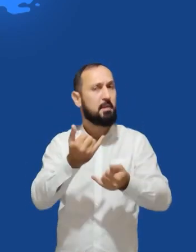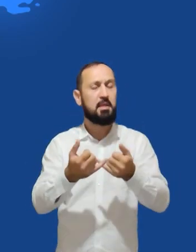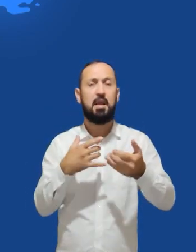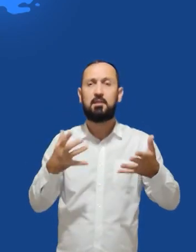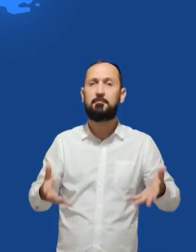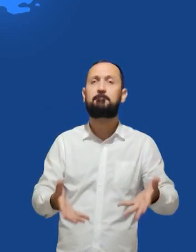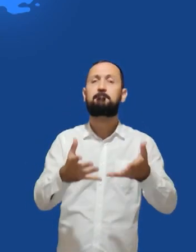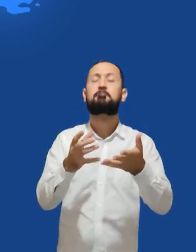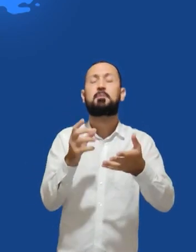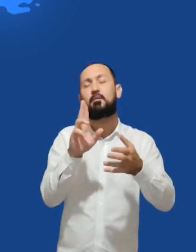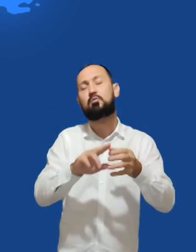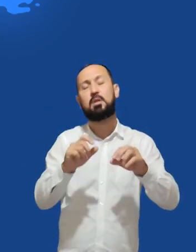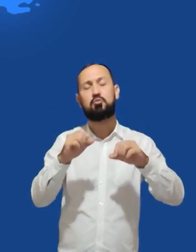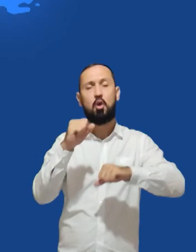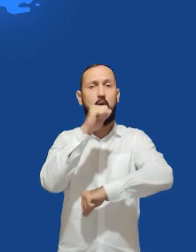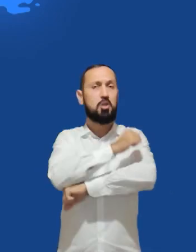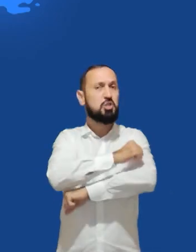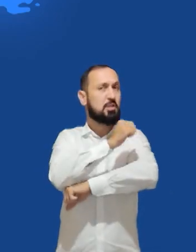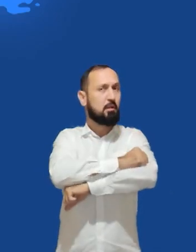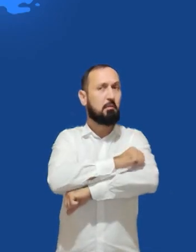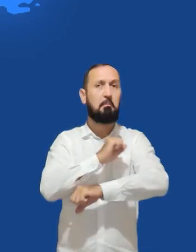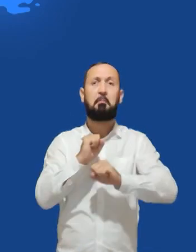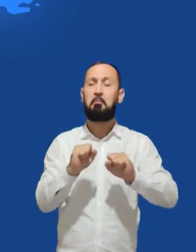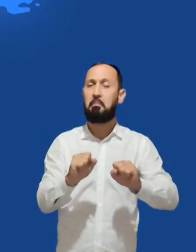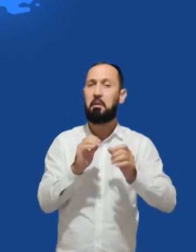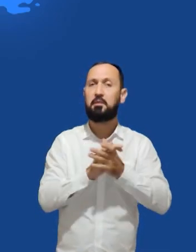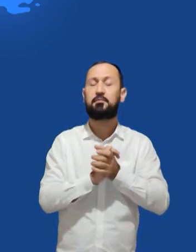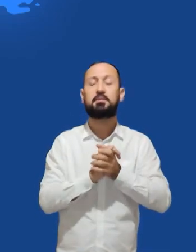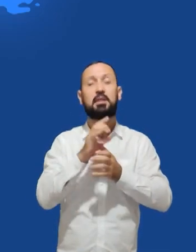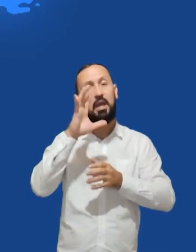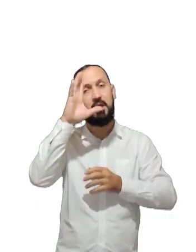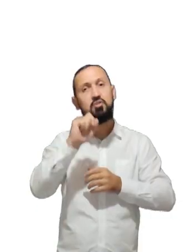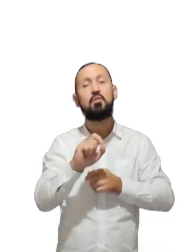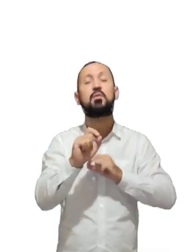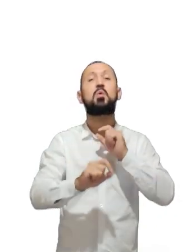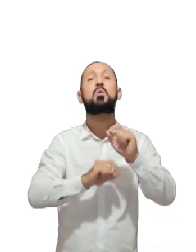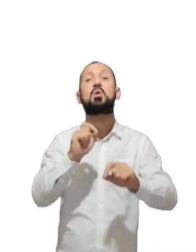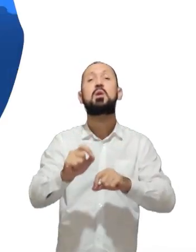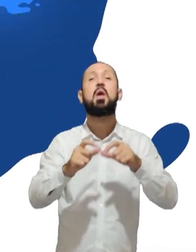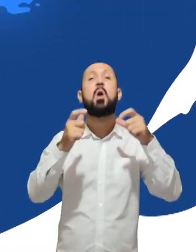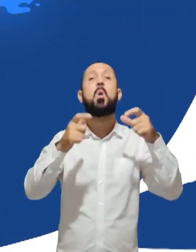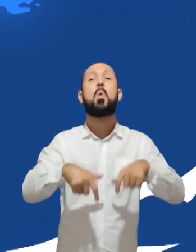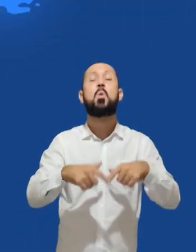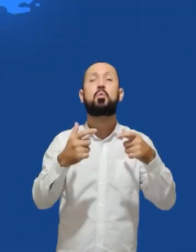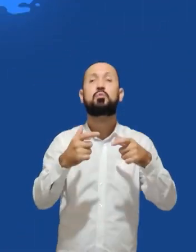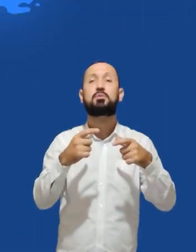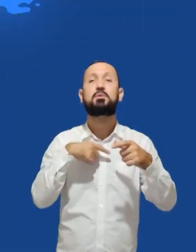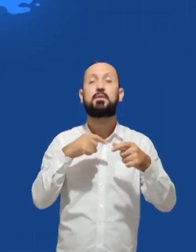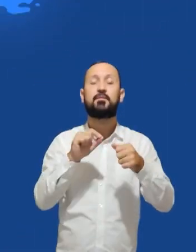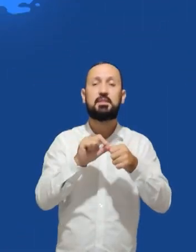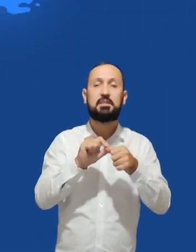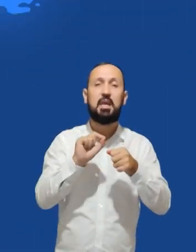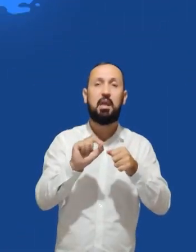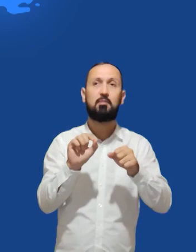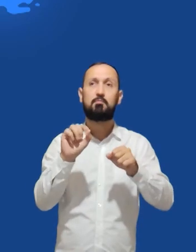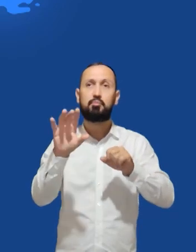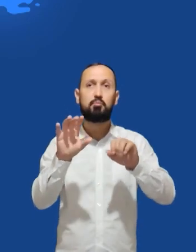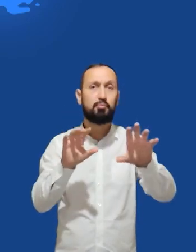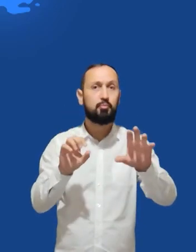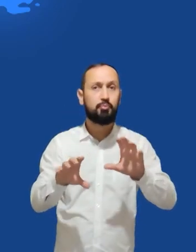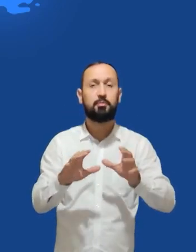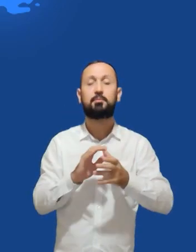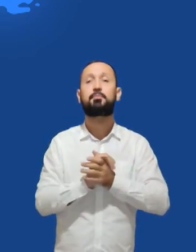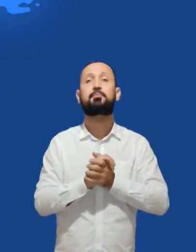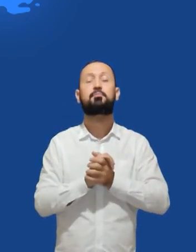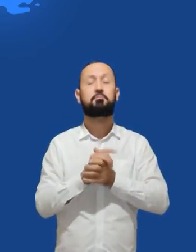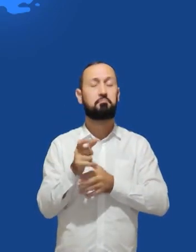você faz brincadeiras só nas janelas. Então, você determina o que e onde, o que você